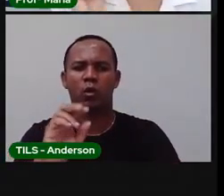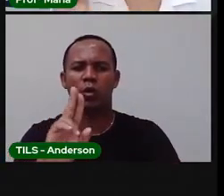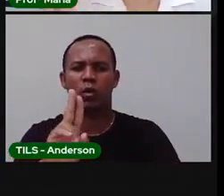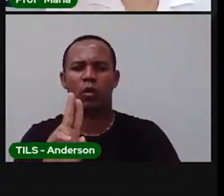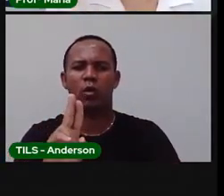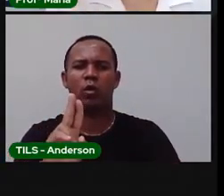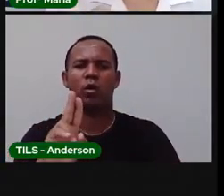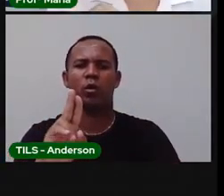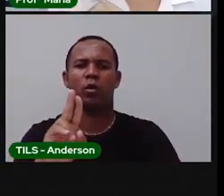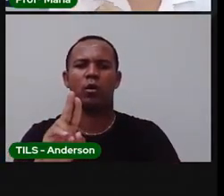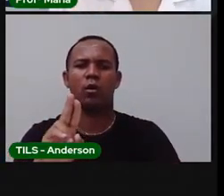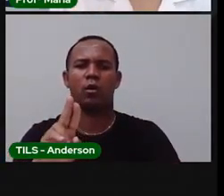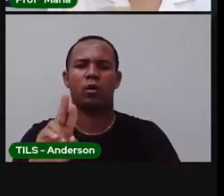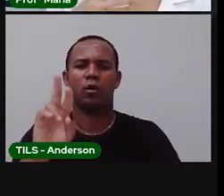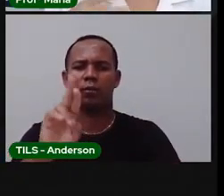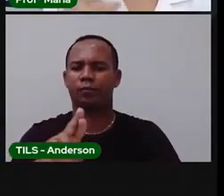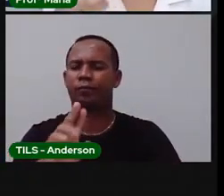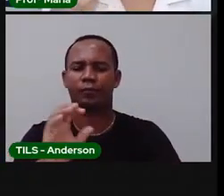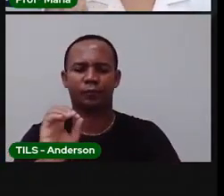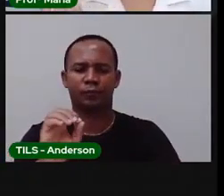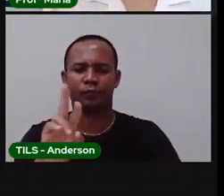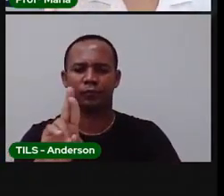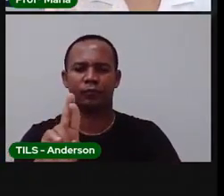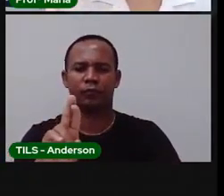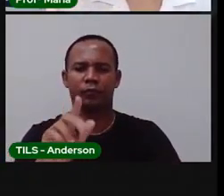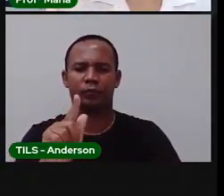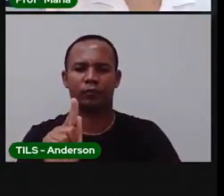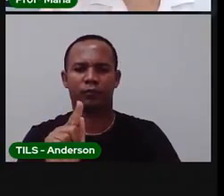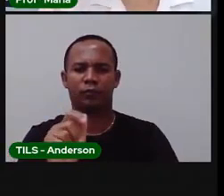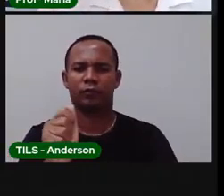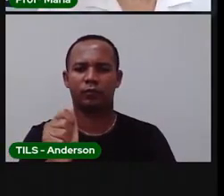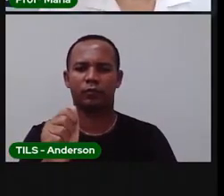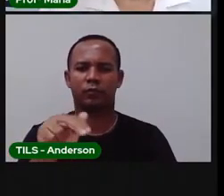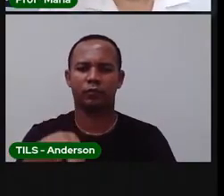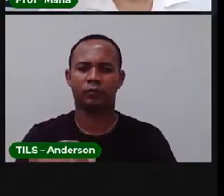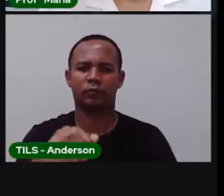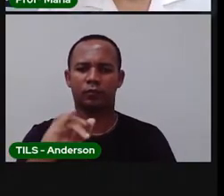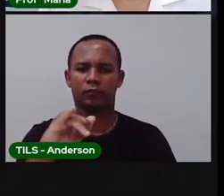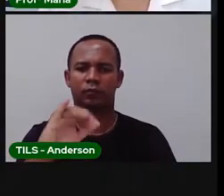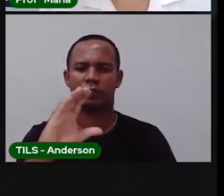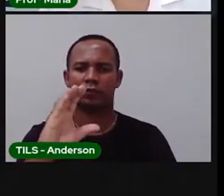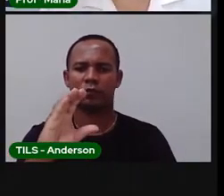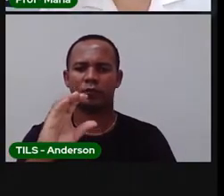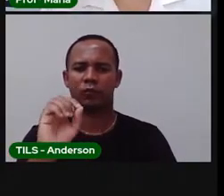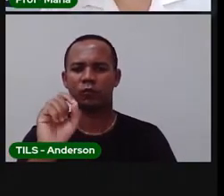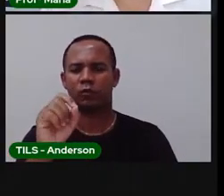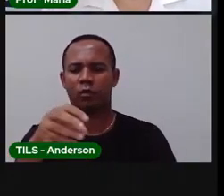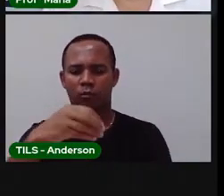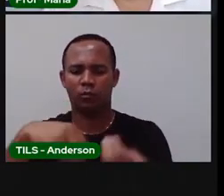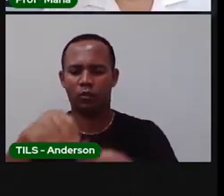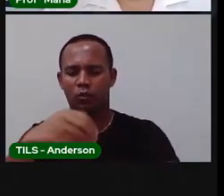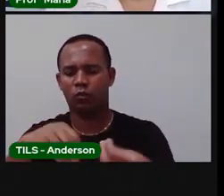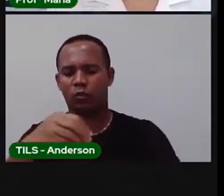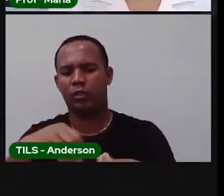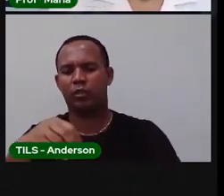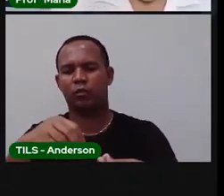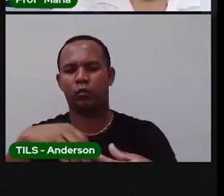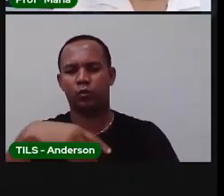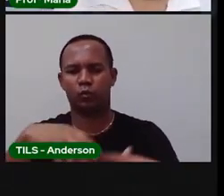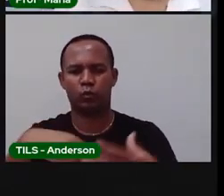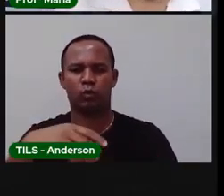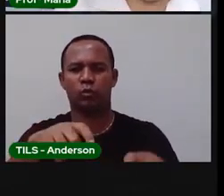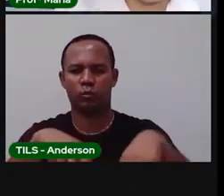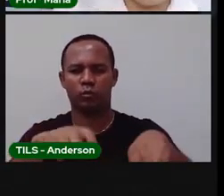laranja, a casca da fruta. Então, são coisas que são o quê? Orgânicas, que podem o quê? Apodrecer. Bom,